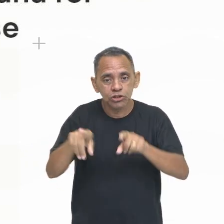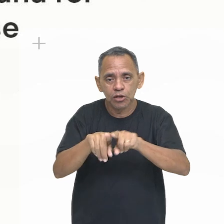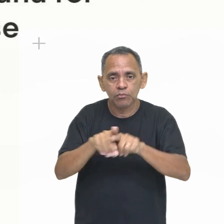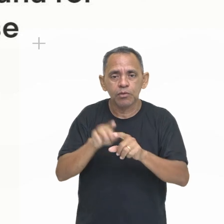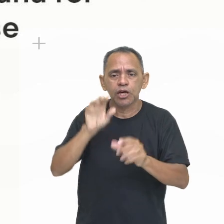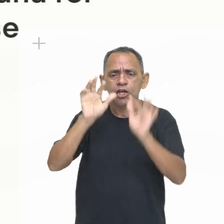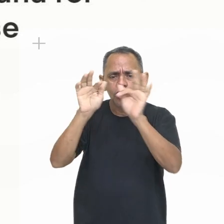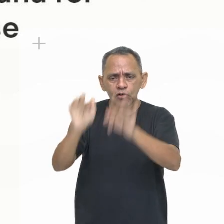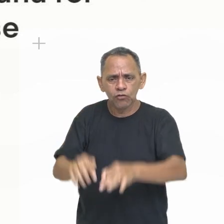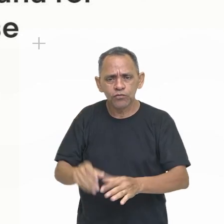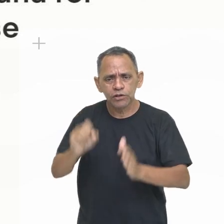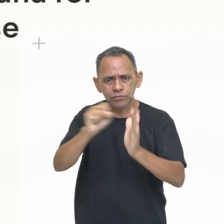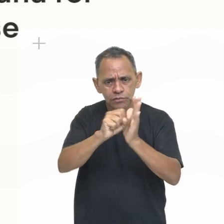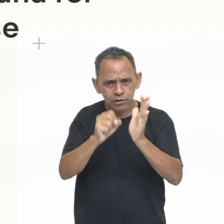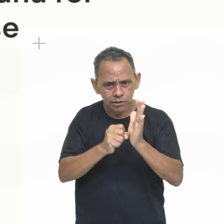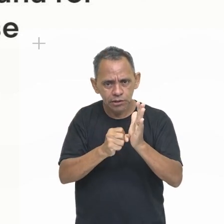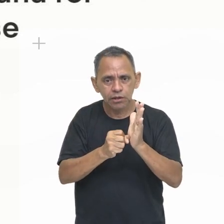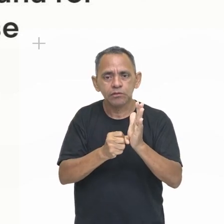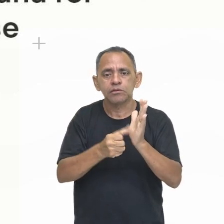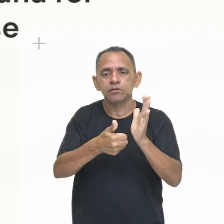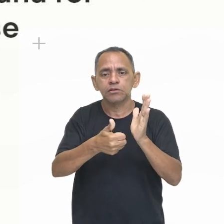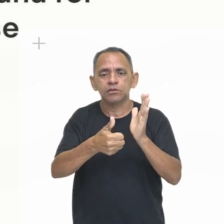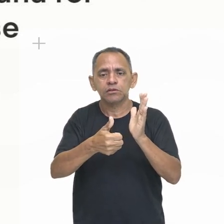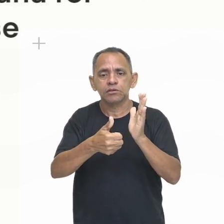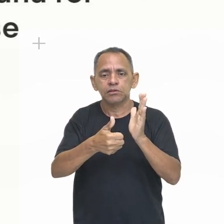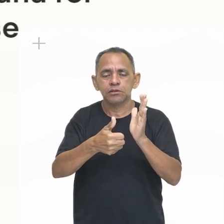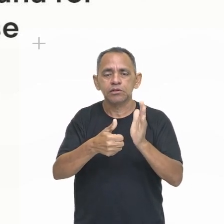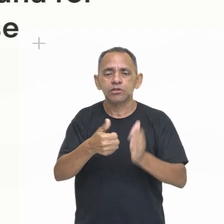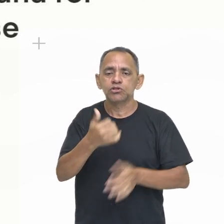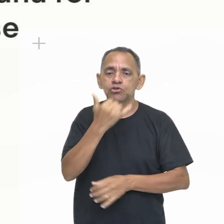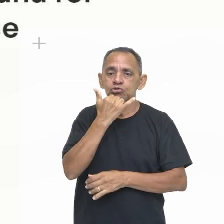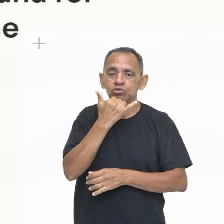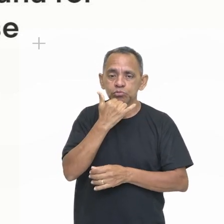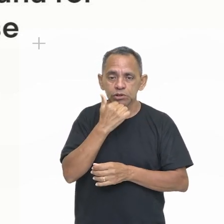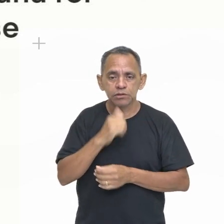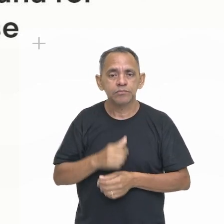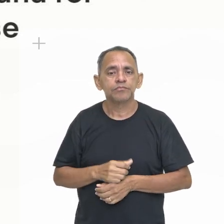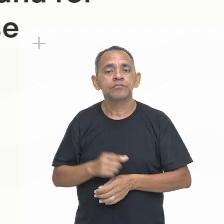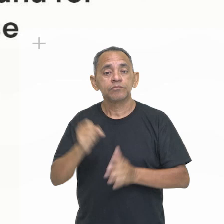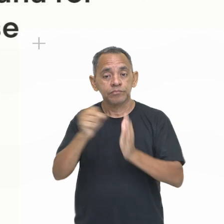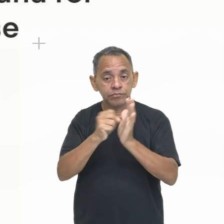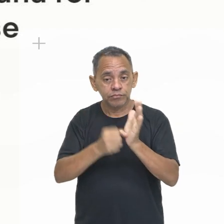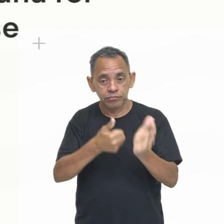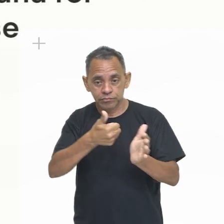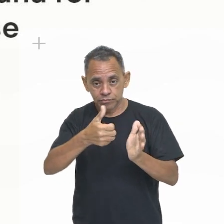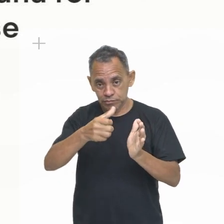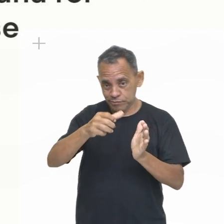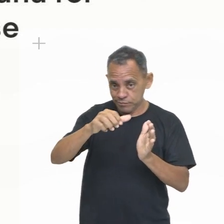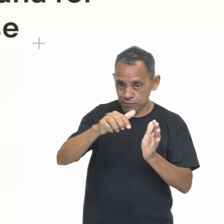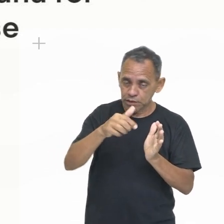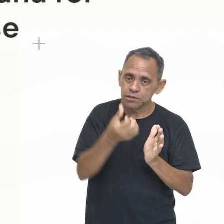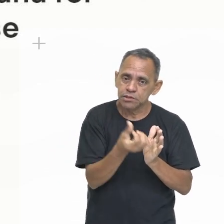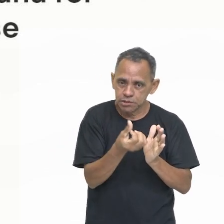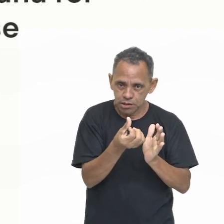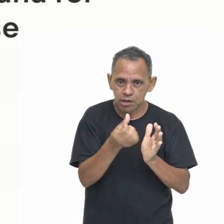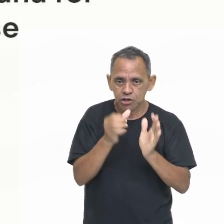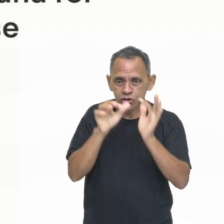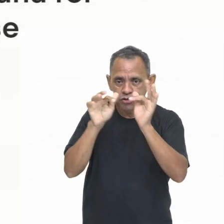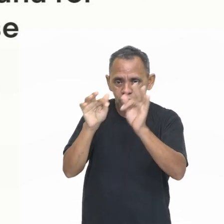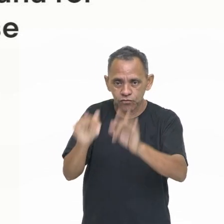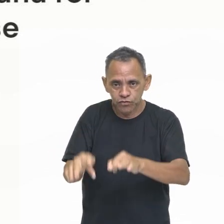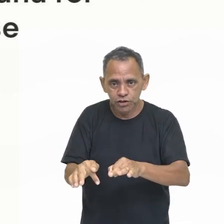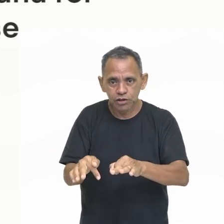XVI. Né? Na verdade, século XVI, né? E final do século XVII, que é o quê? A produção